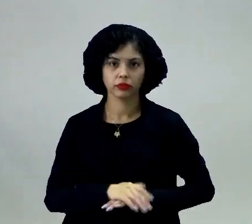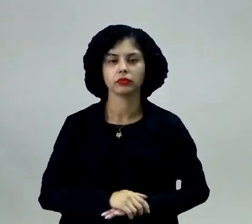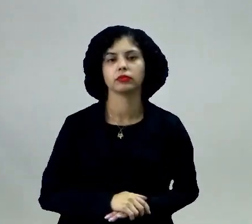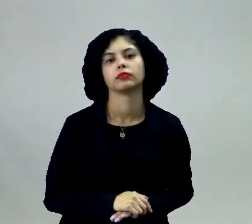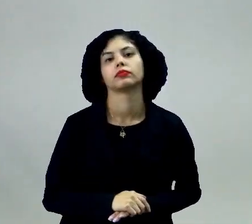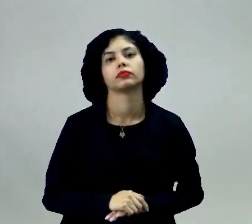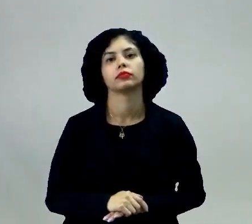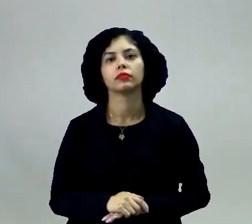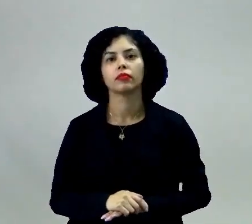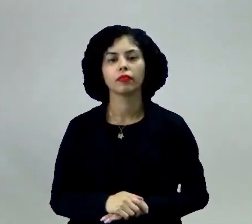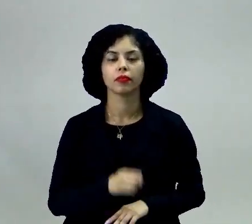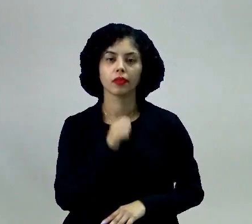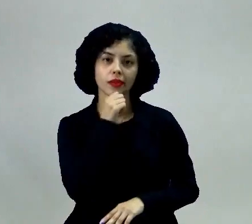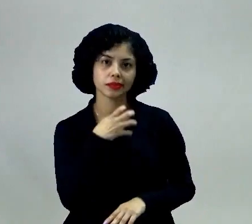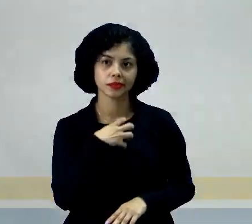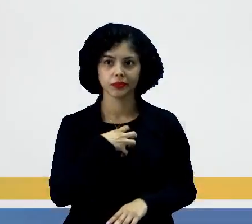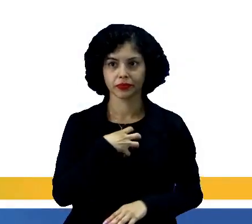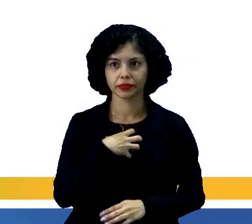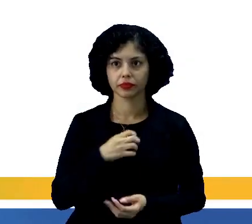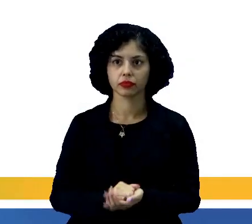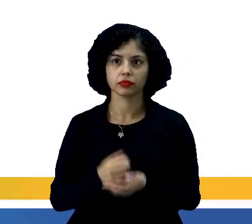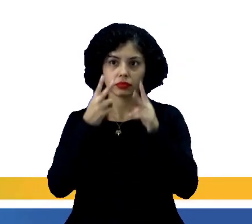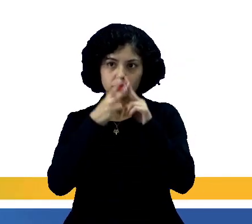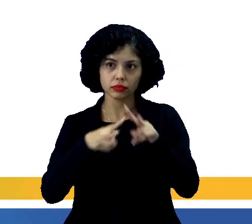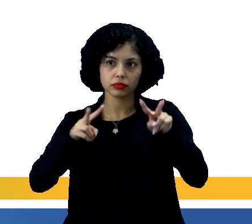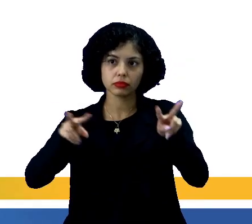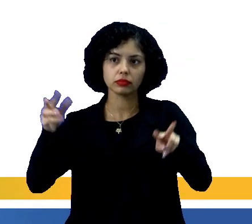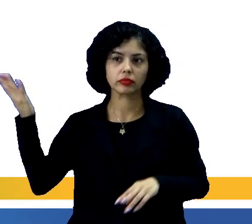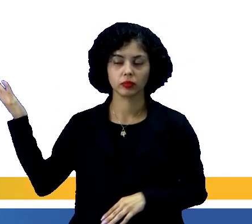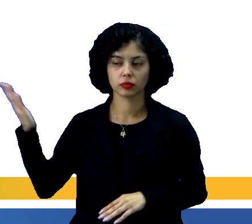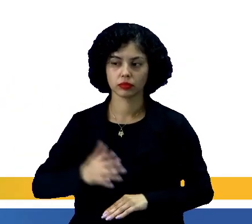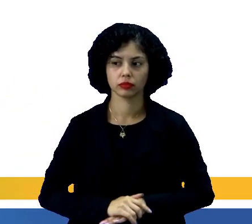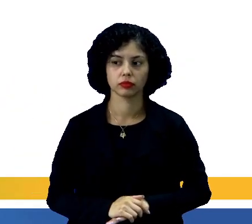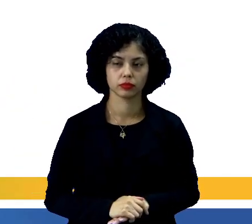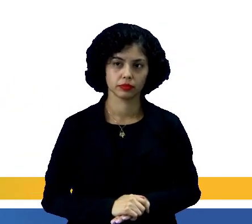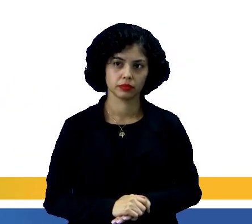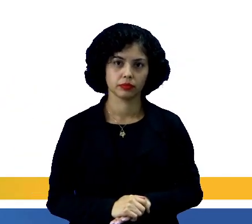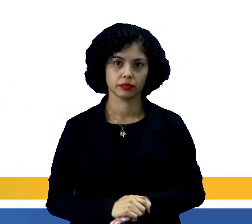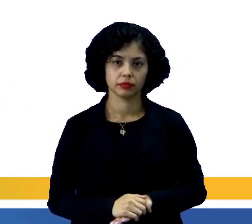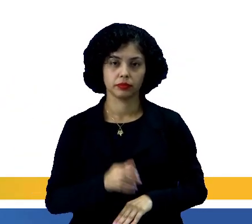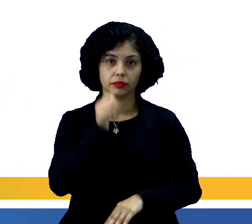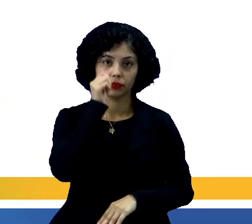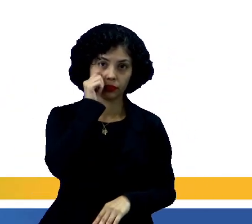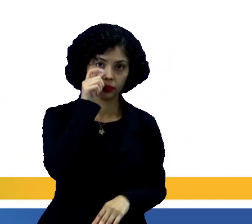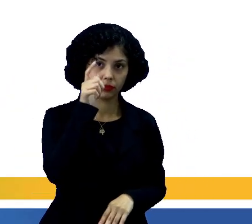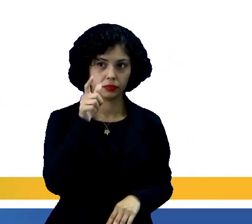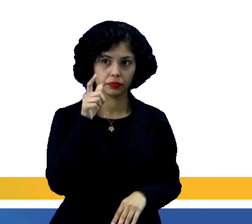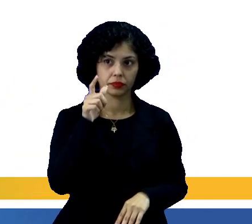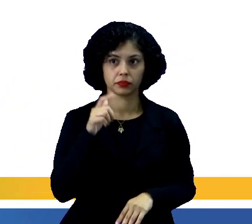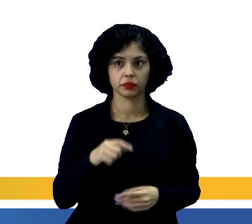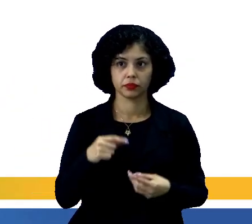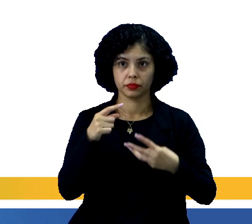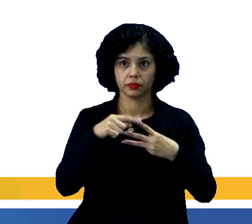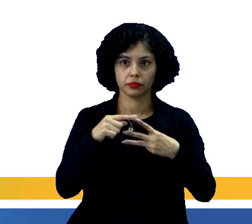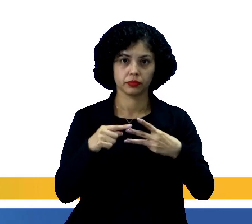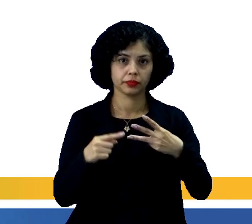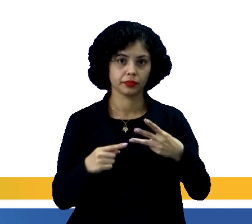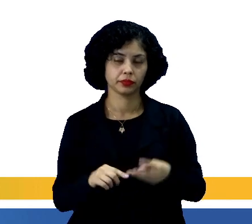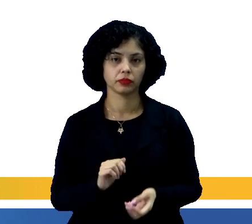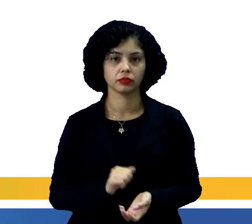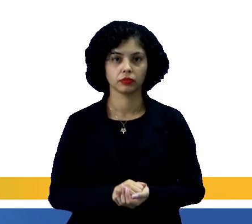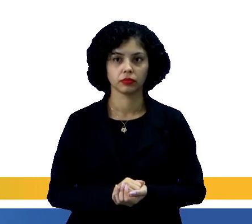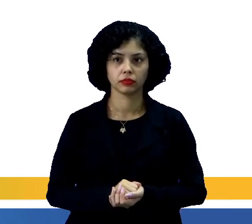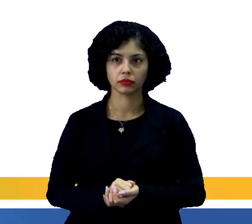né? Então, nesse sentido, vocês vão visualizar agora, vocês podem prestar atenção, nós temos aí 3